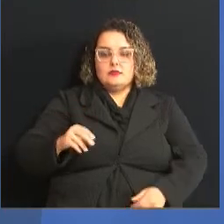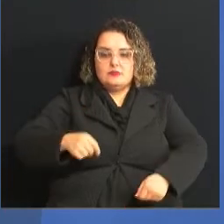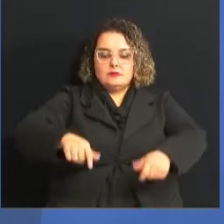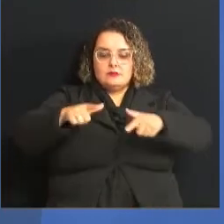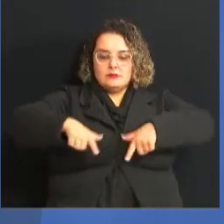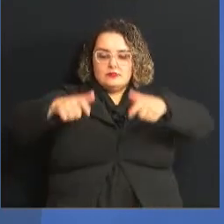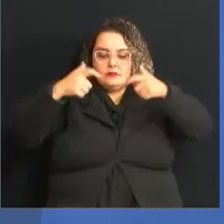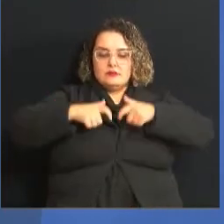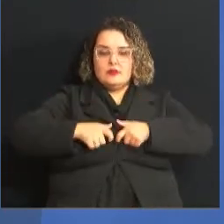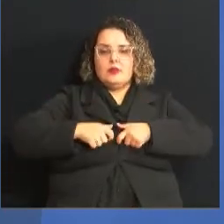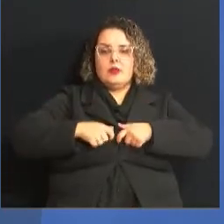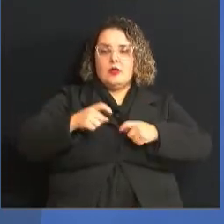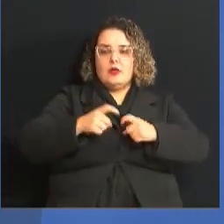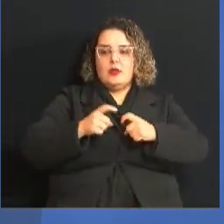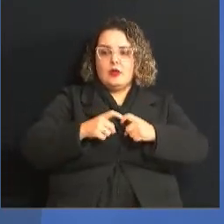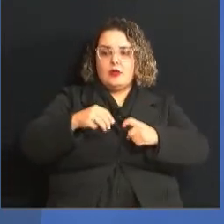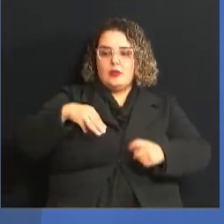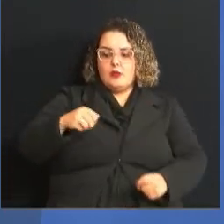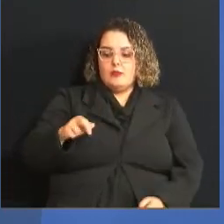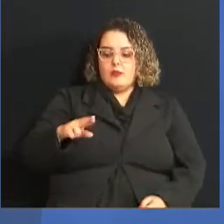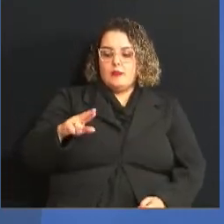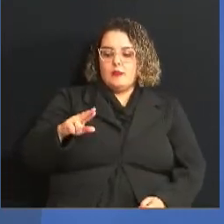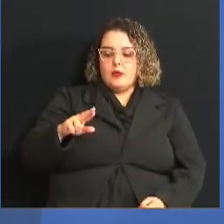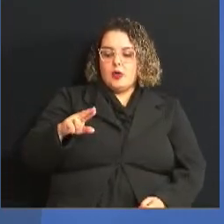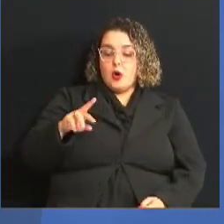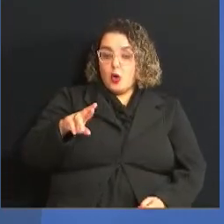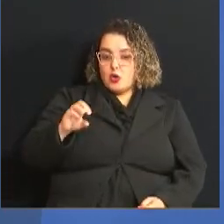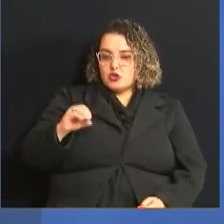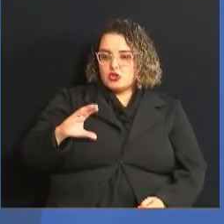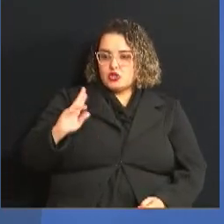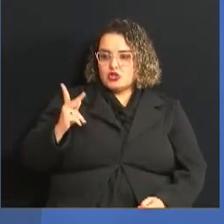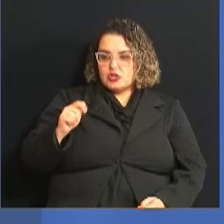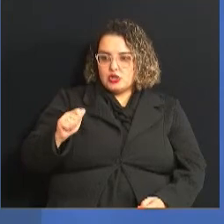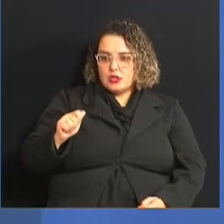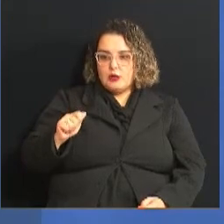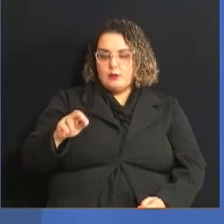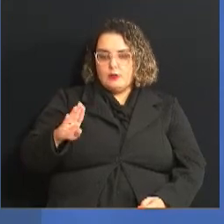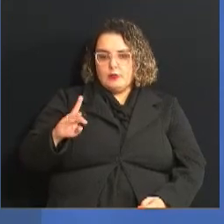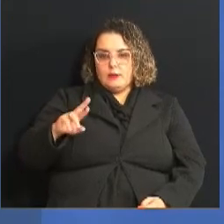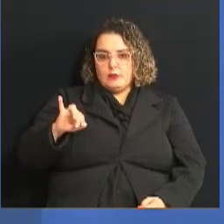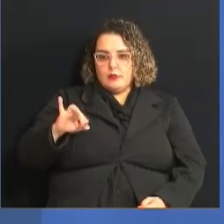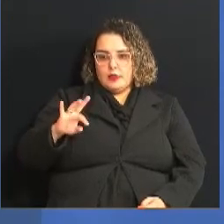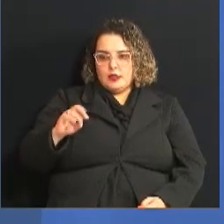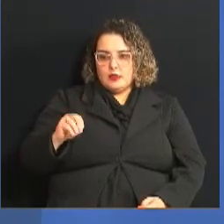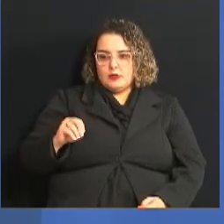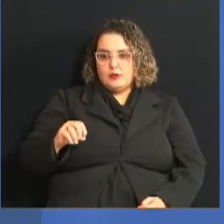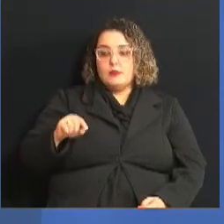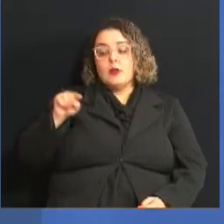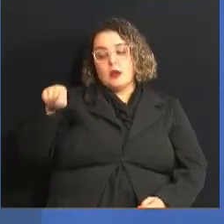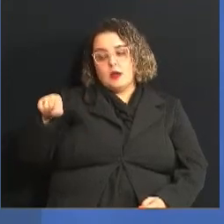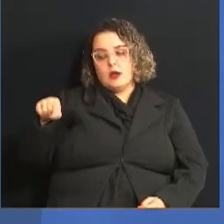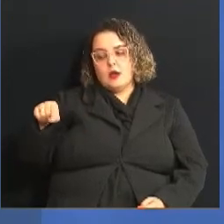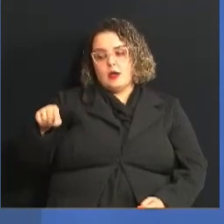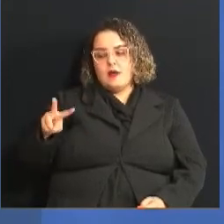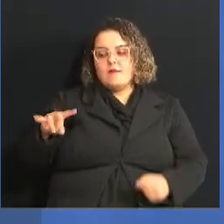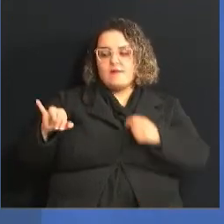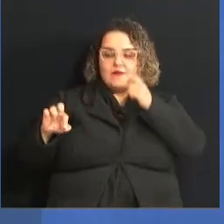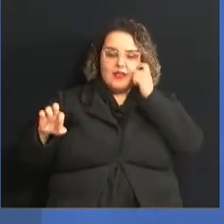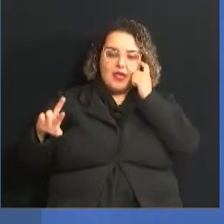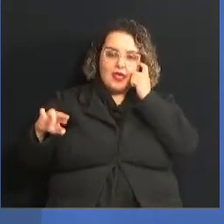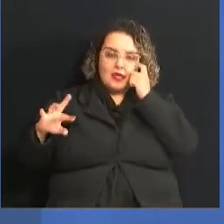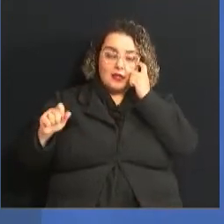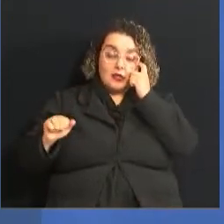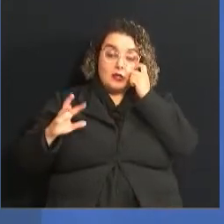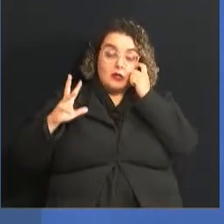Dr. Roberto Maia Rocha Brito ao Dr. Roger Lima Vieira. A gente lembra que todas essas